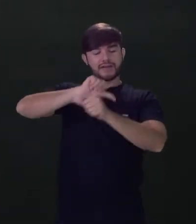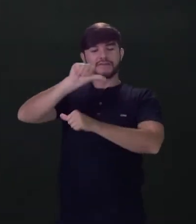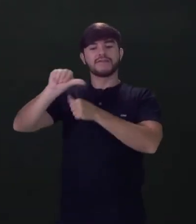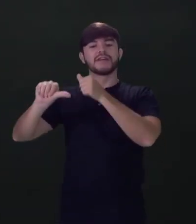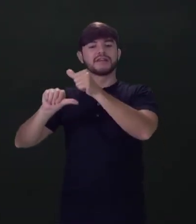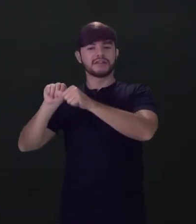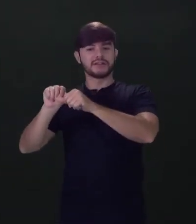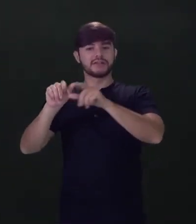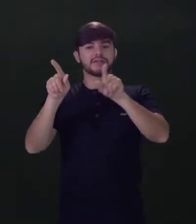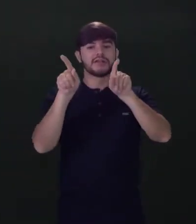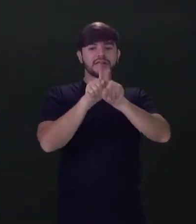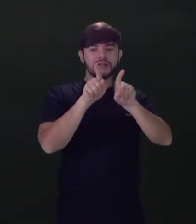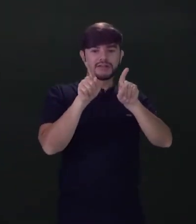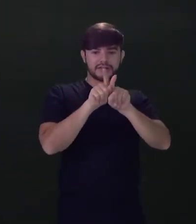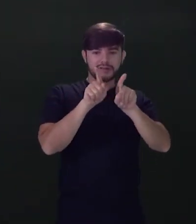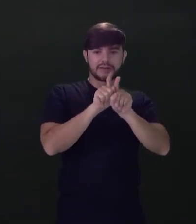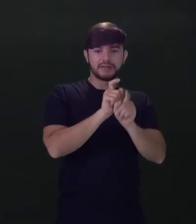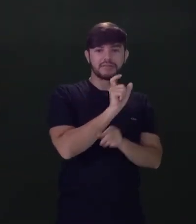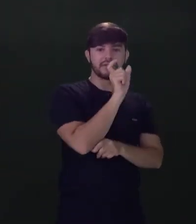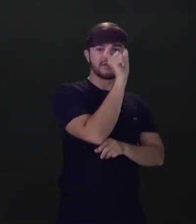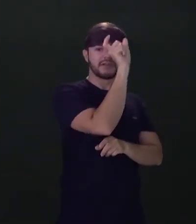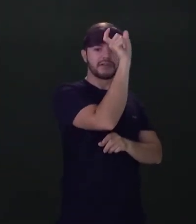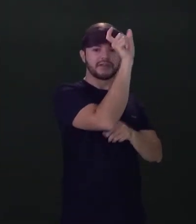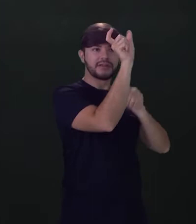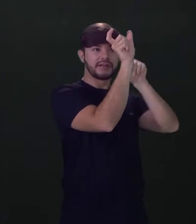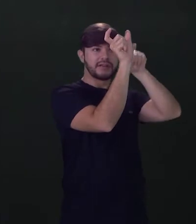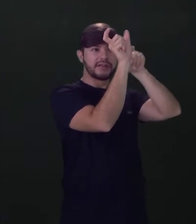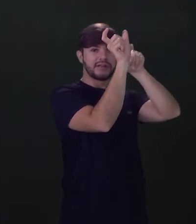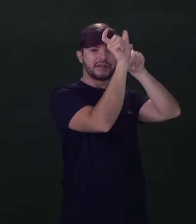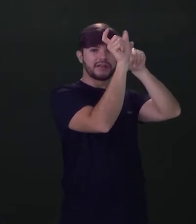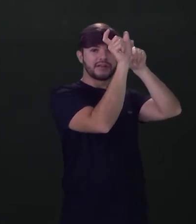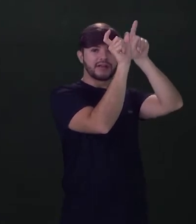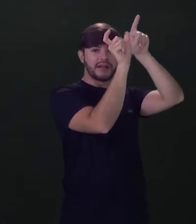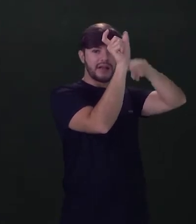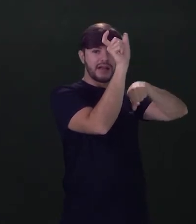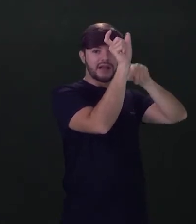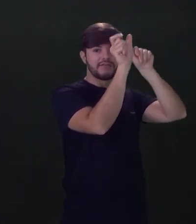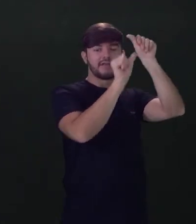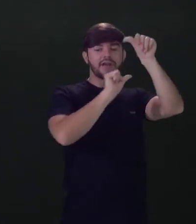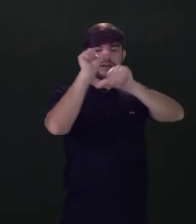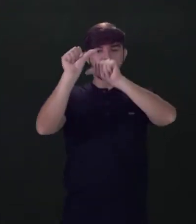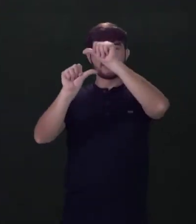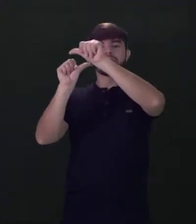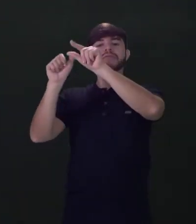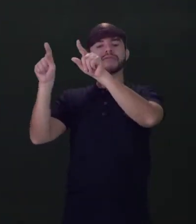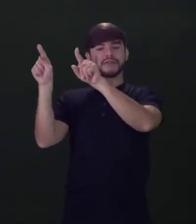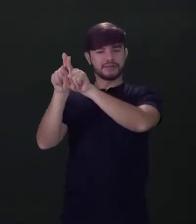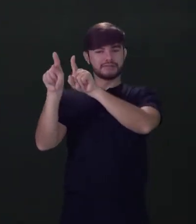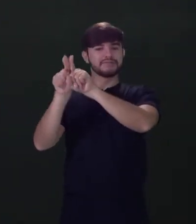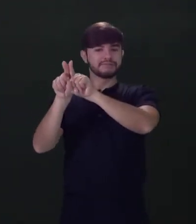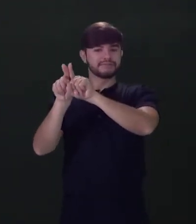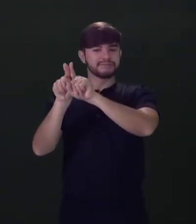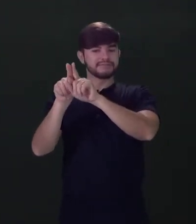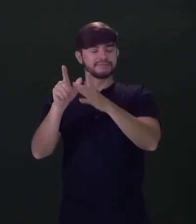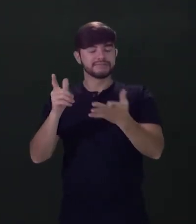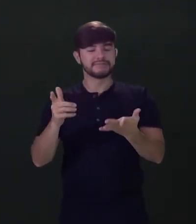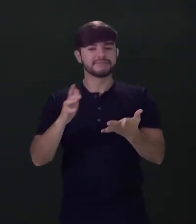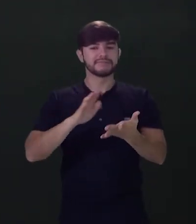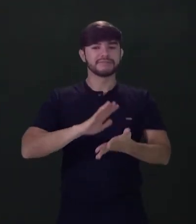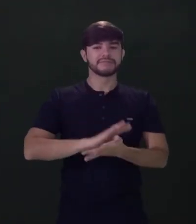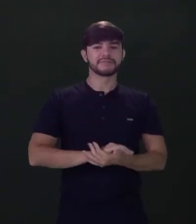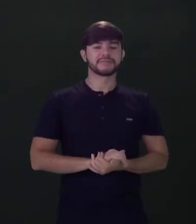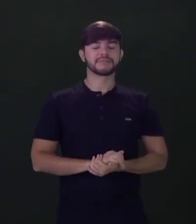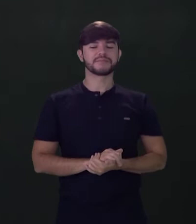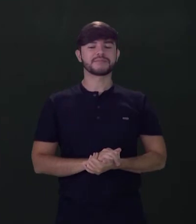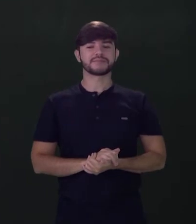as posições dos elementos onde eles estavam localizados anteriormente. E aí, ao inverter essa